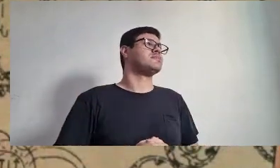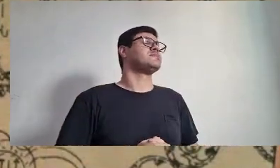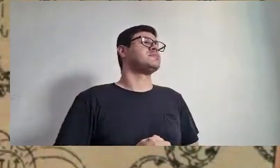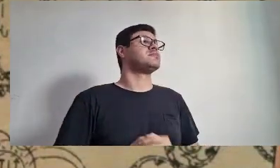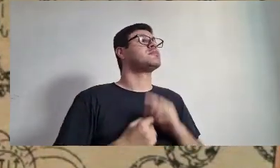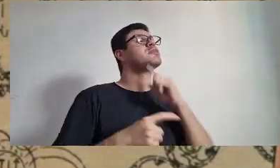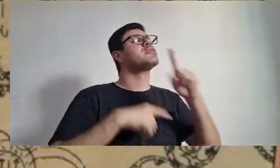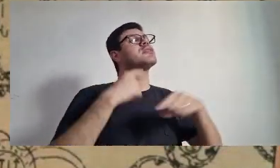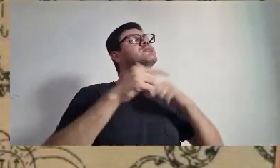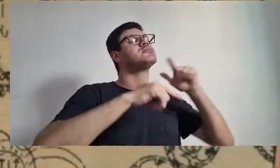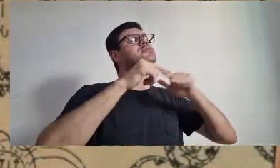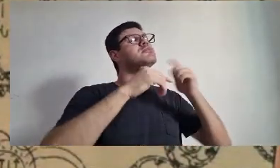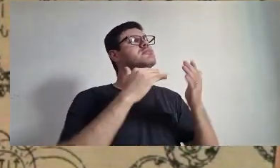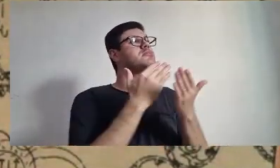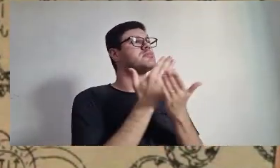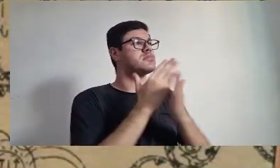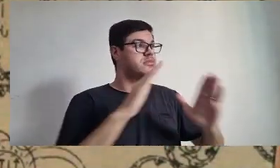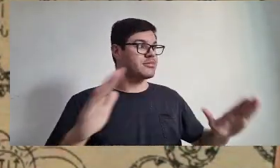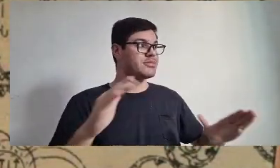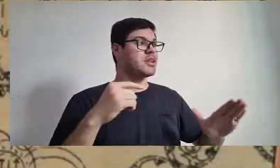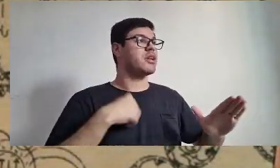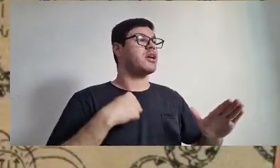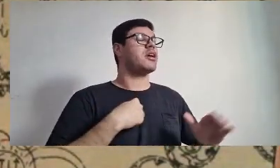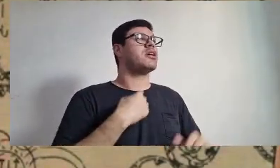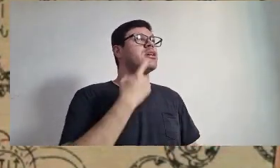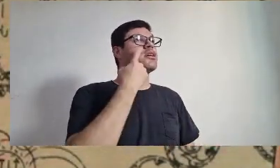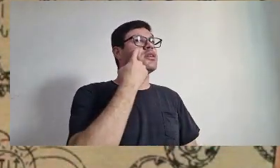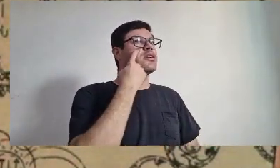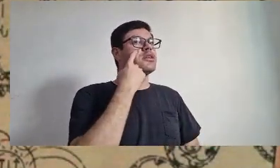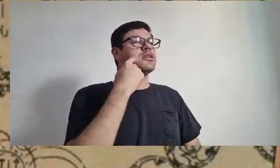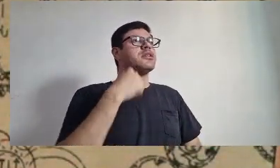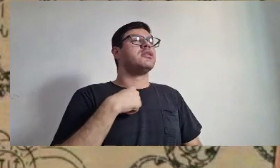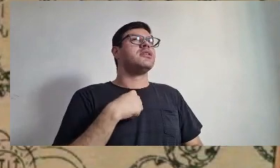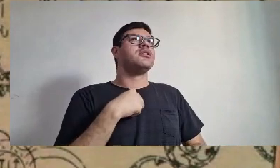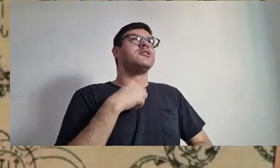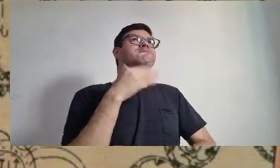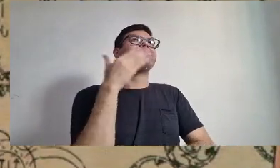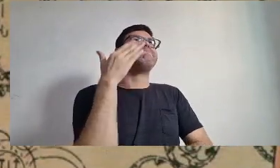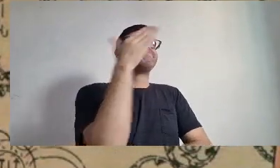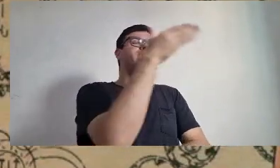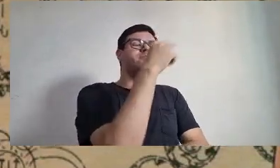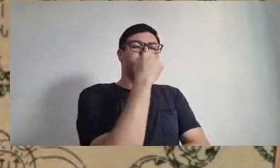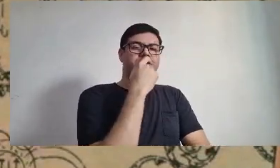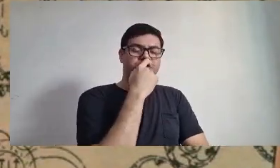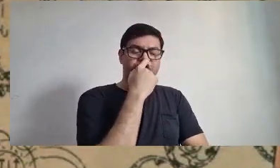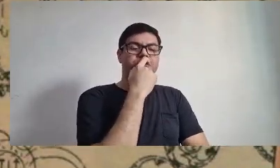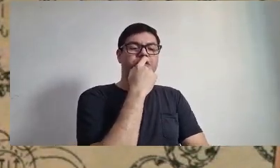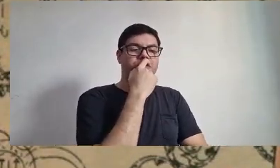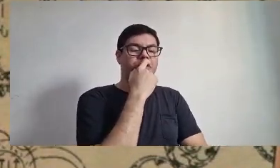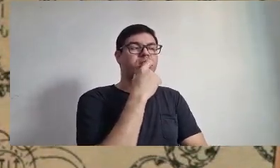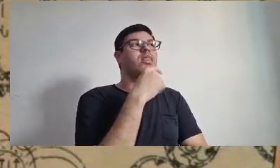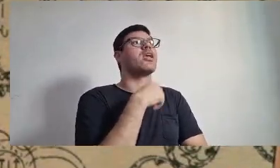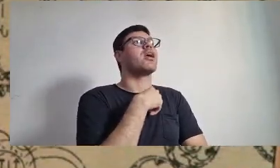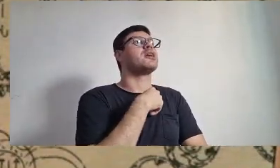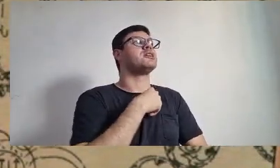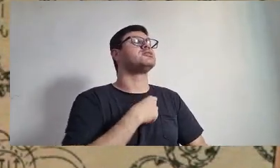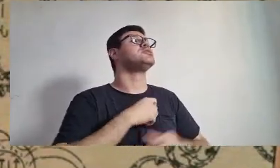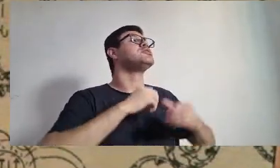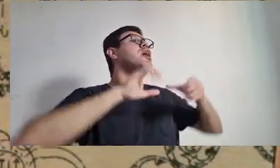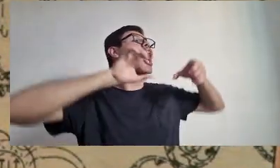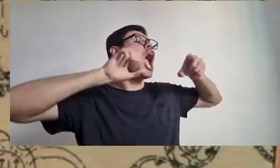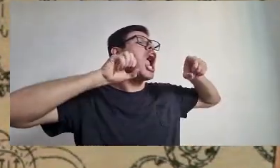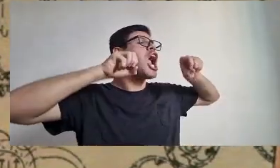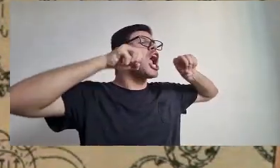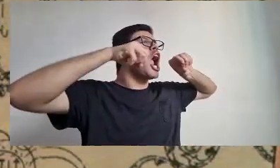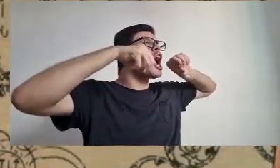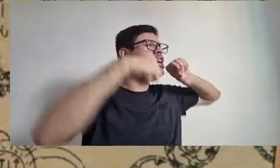esse serviço, deixa eu ver para onde eu fui. Aí eu fui trabalhar de boia fria. Na roça de Boia